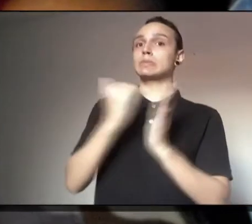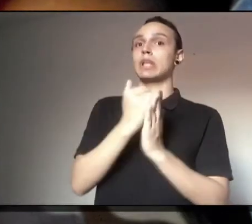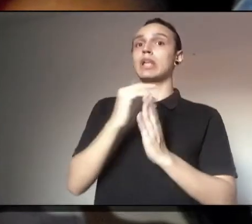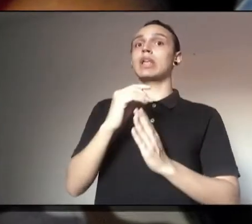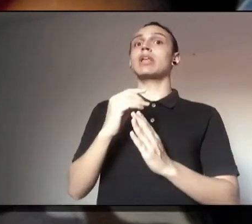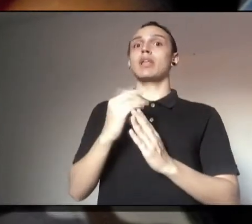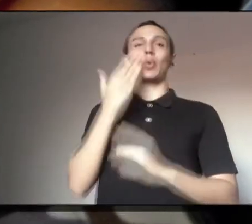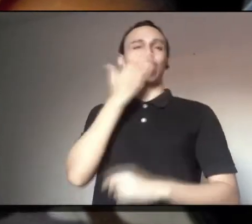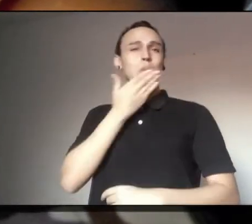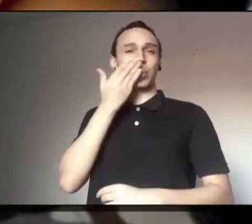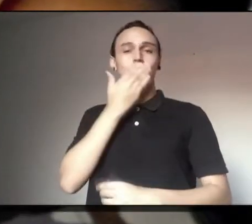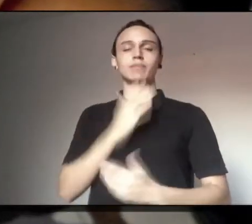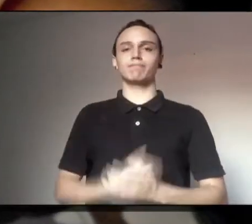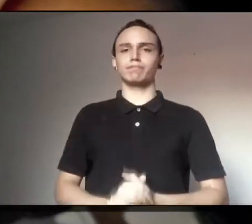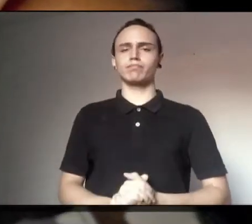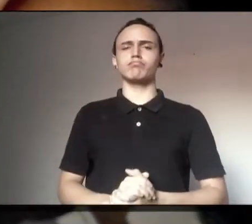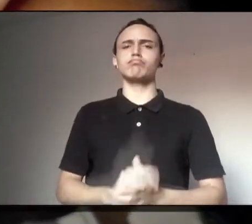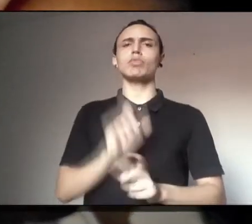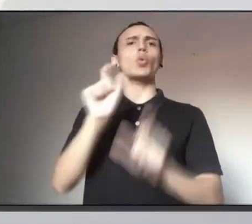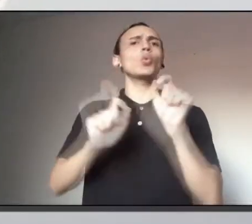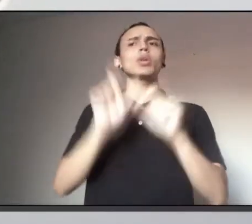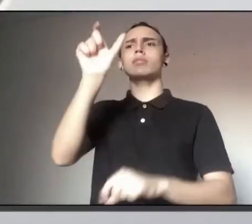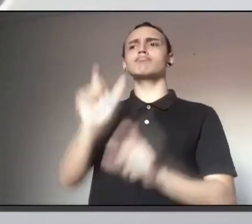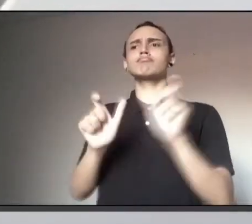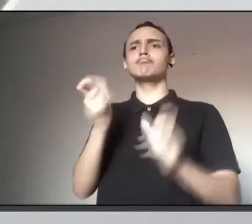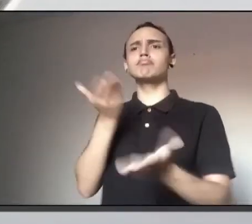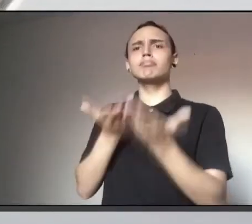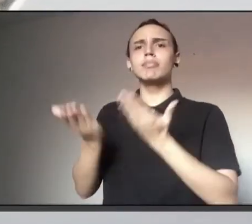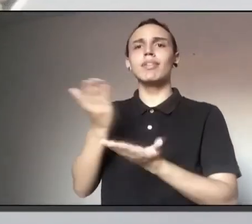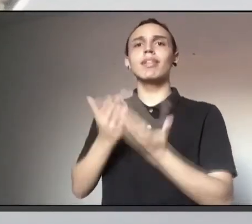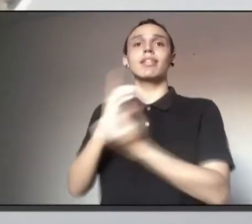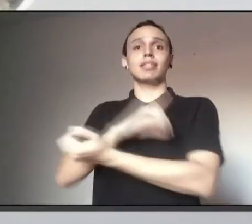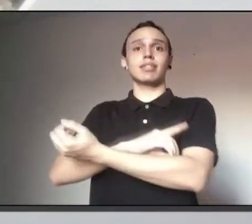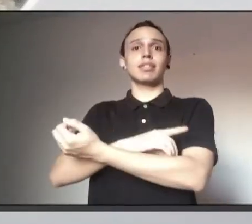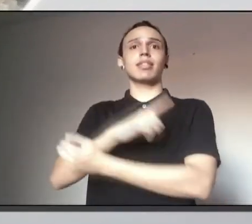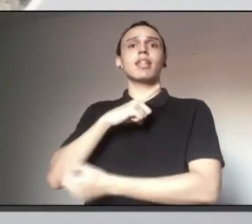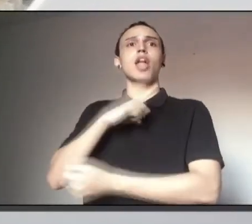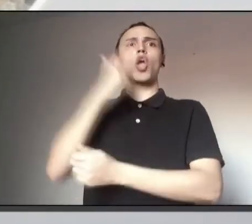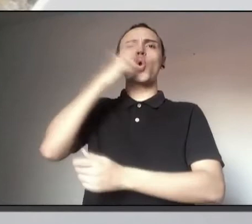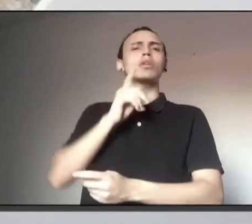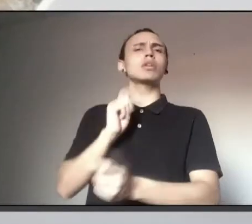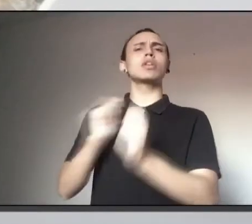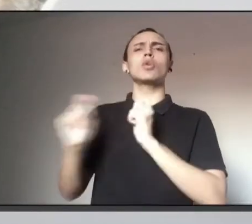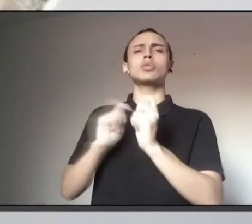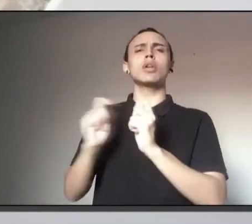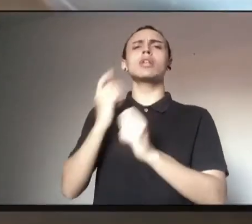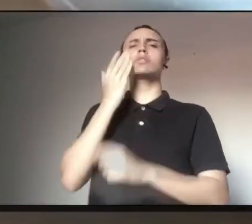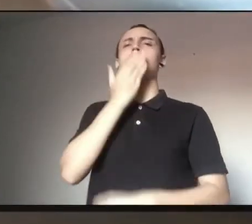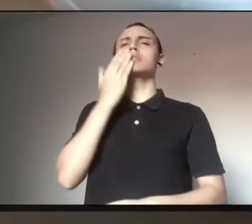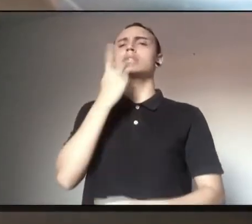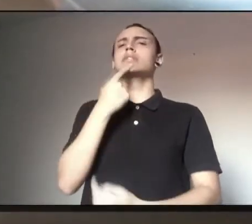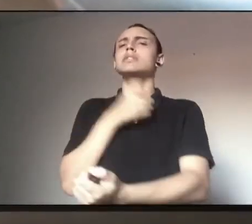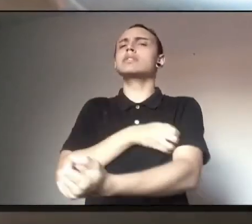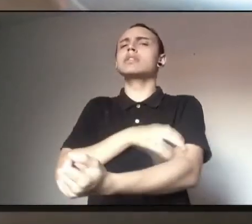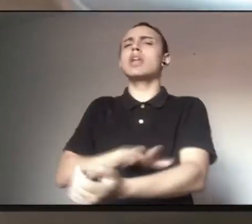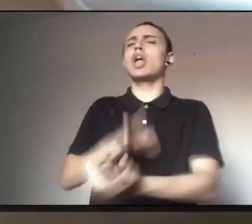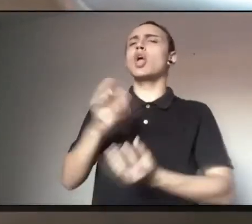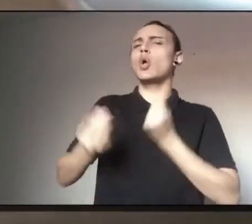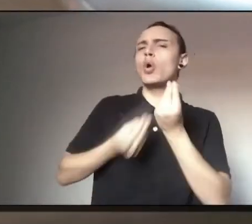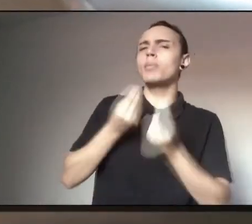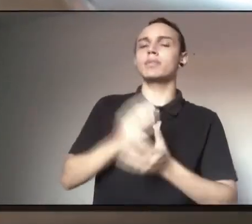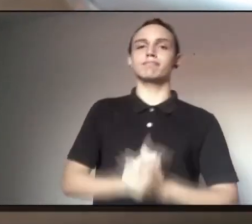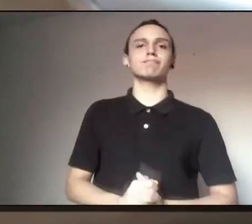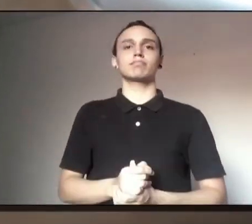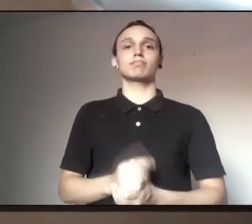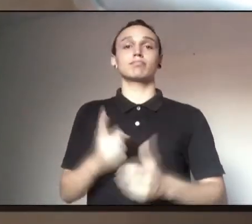O que os pacientes diabéticos podem fazer para controlar a quantidade de açúcar no sangue?